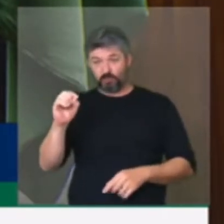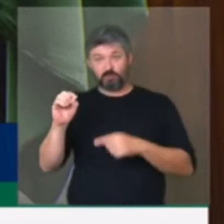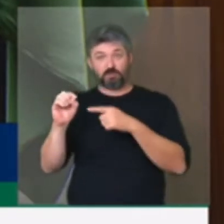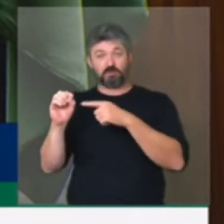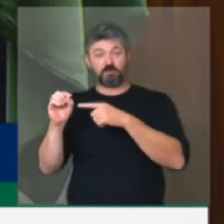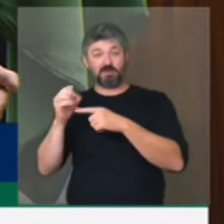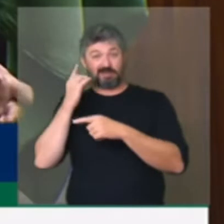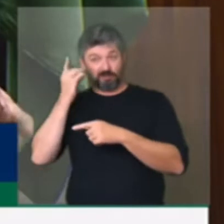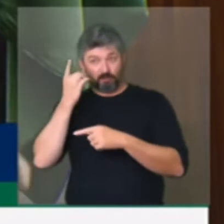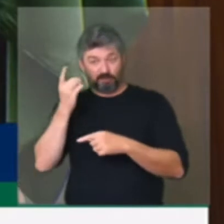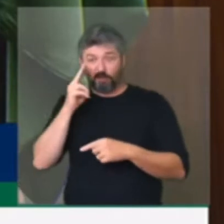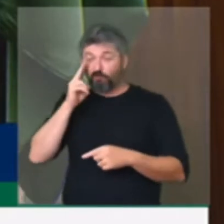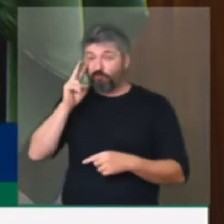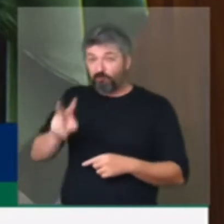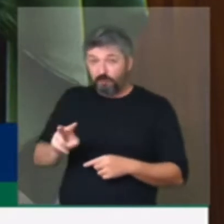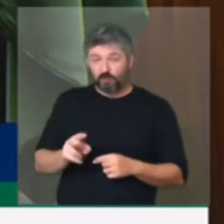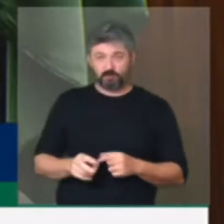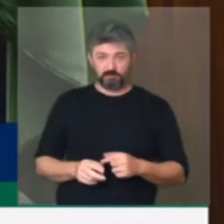viu